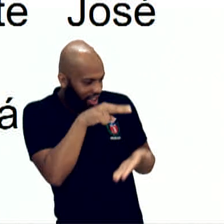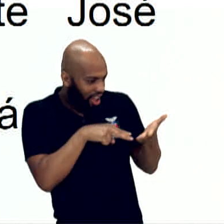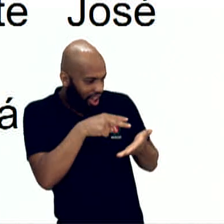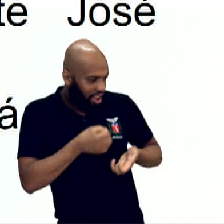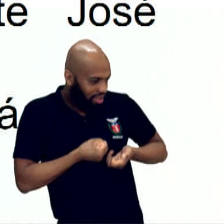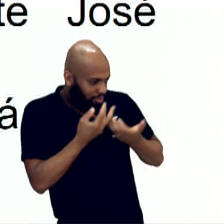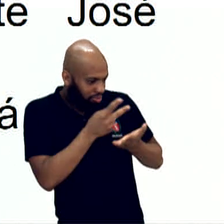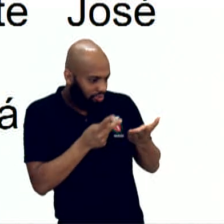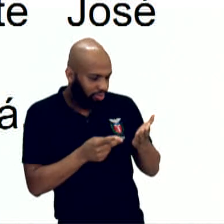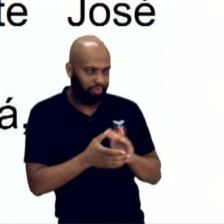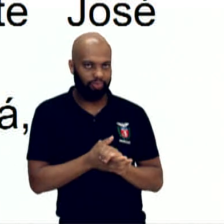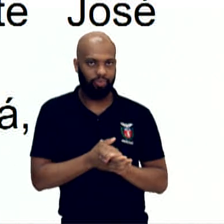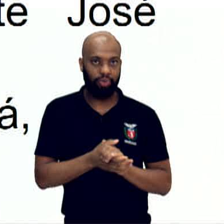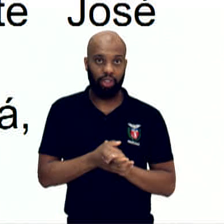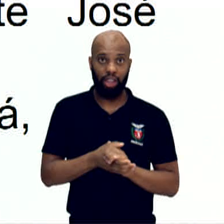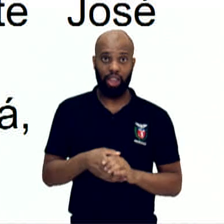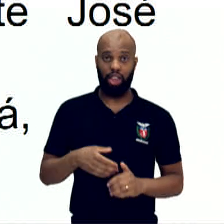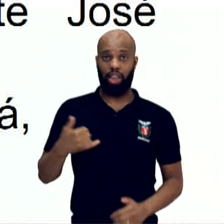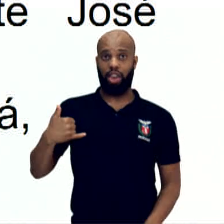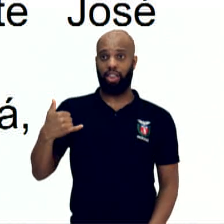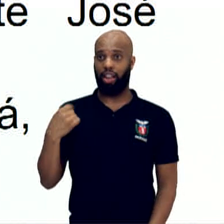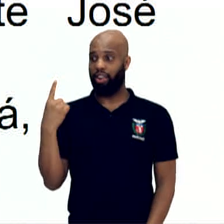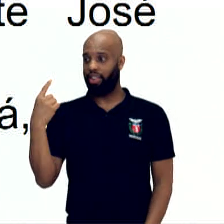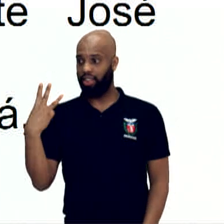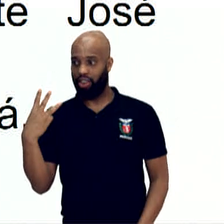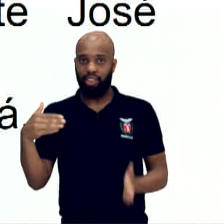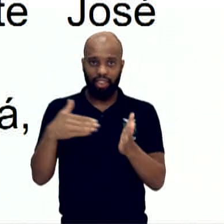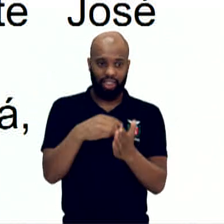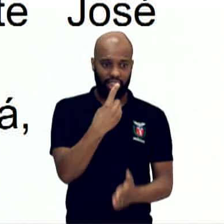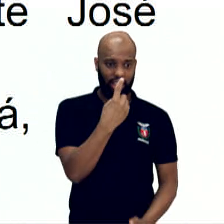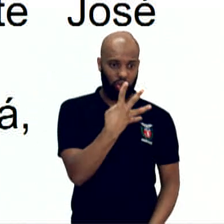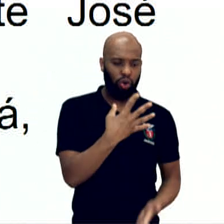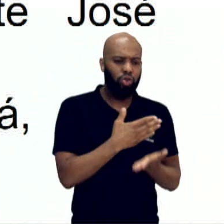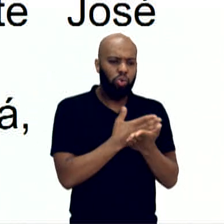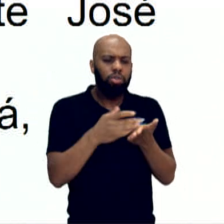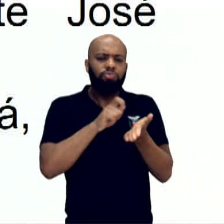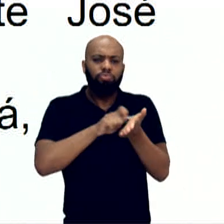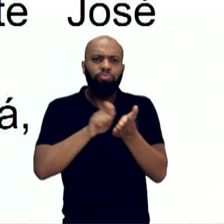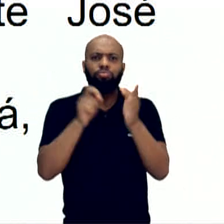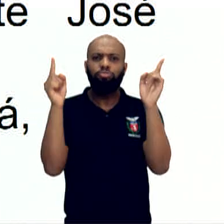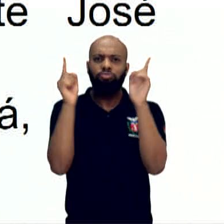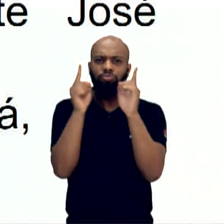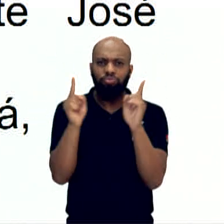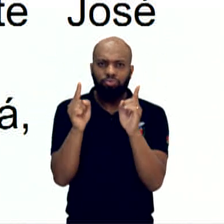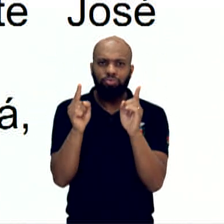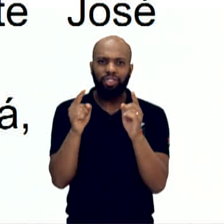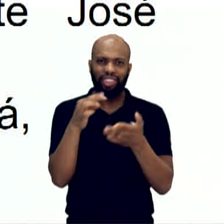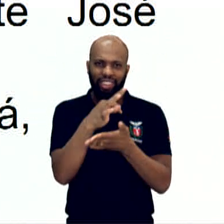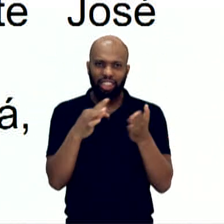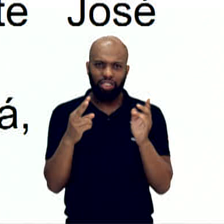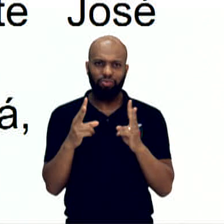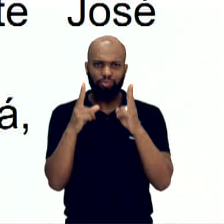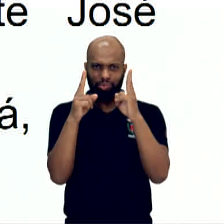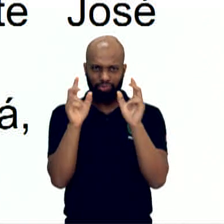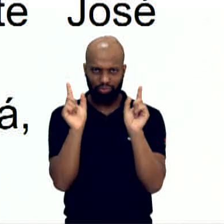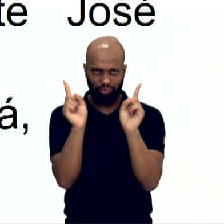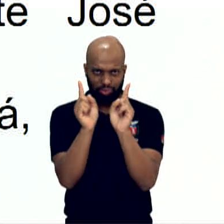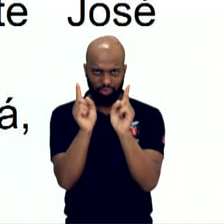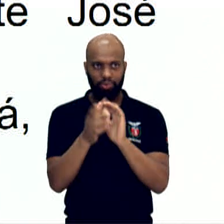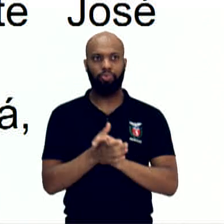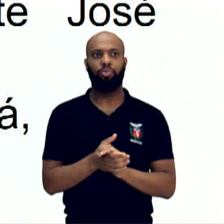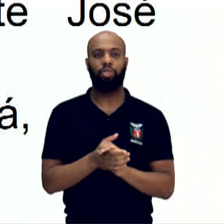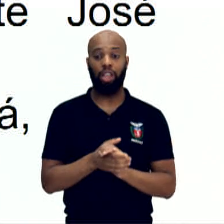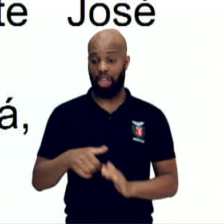De 13 a 14 anos, comecei a fazer versinhos que serviam de graça para os serranos.